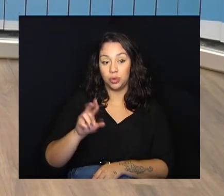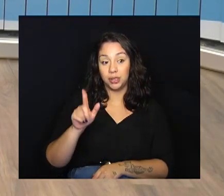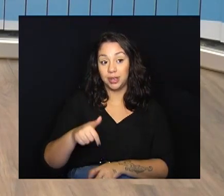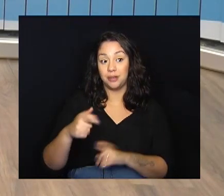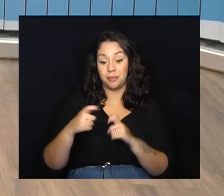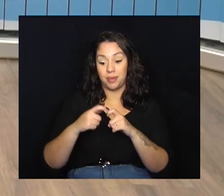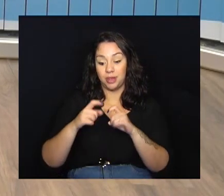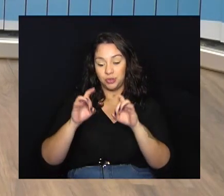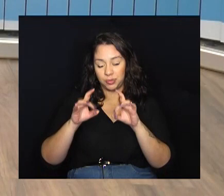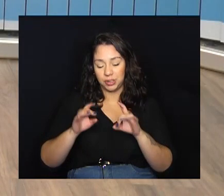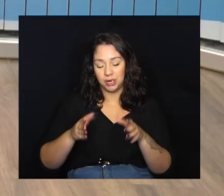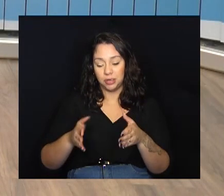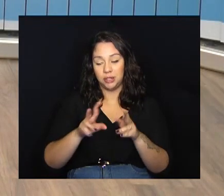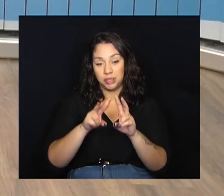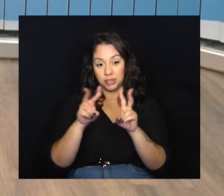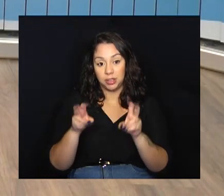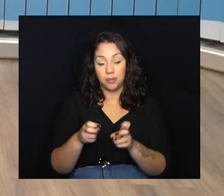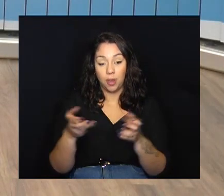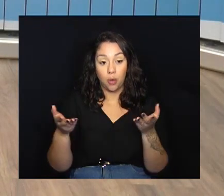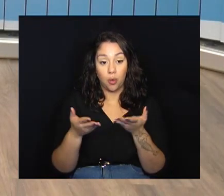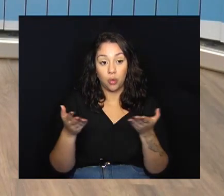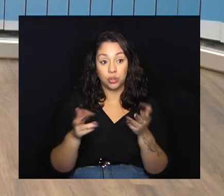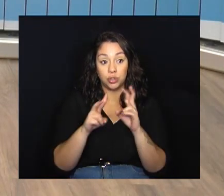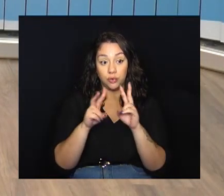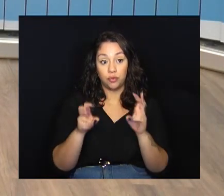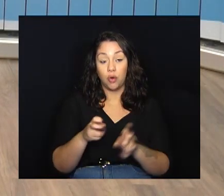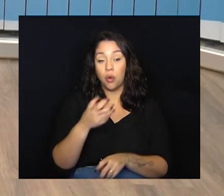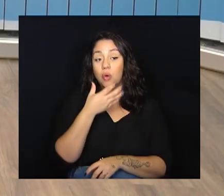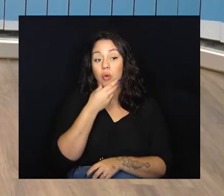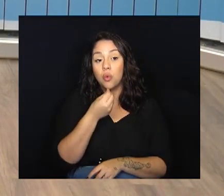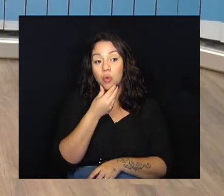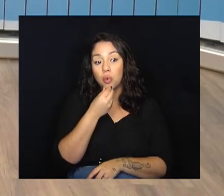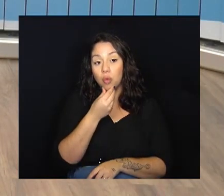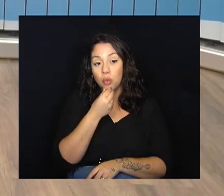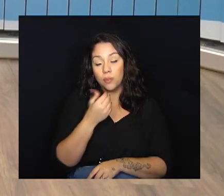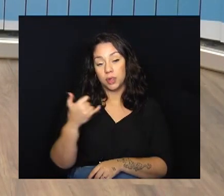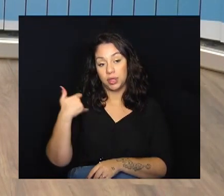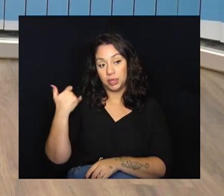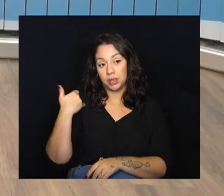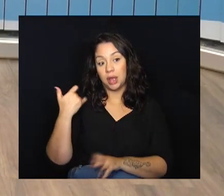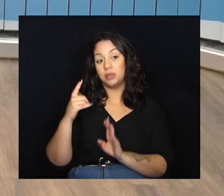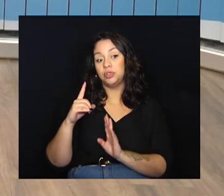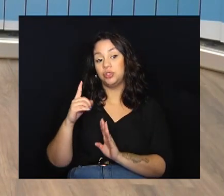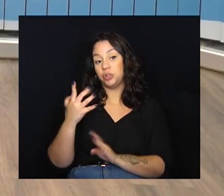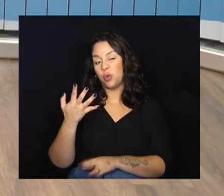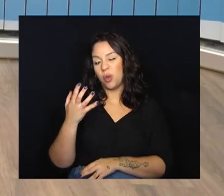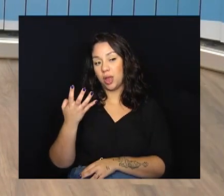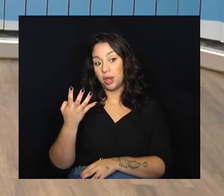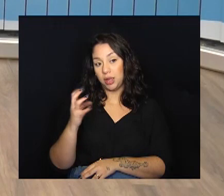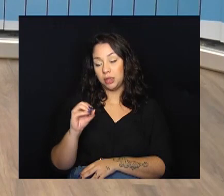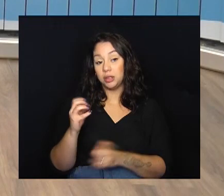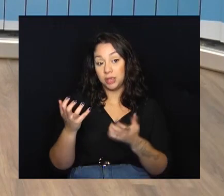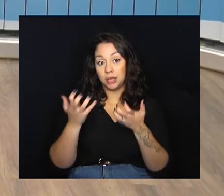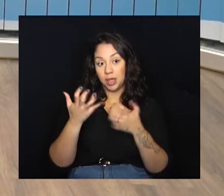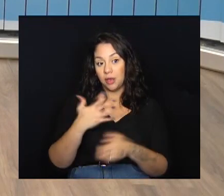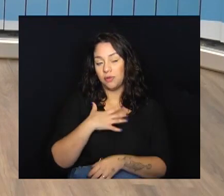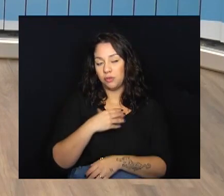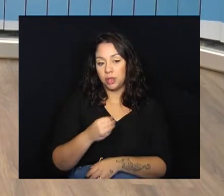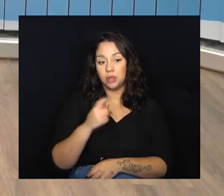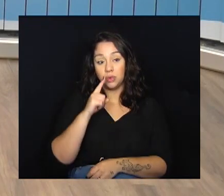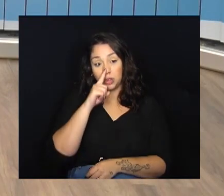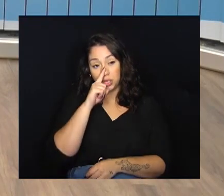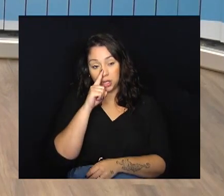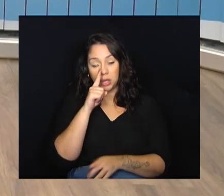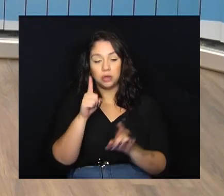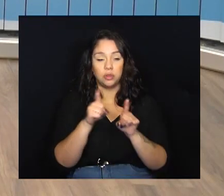assunto focado hoje para os homens após os 40 anos que desejam ter filho questão de risco questão